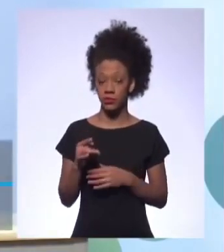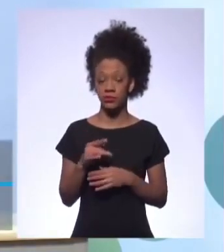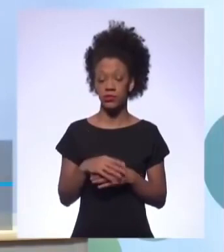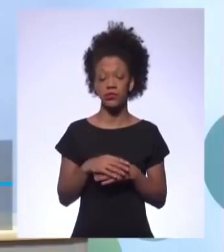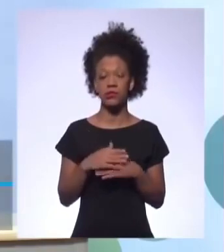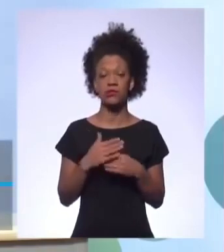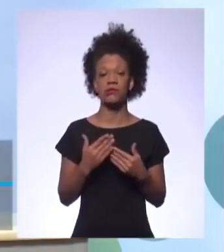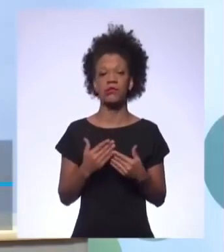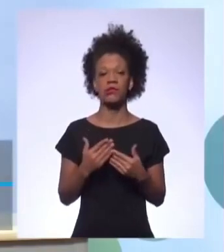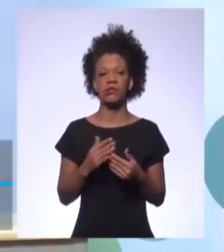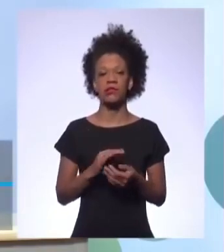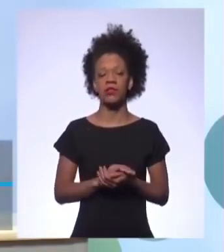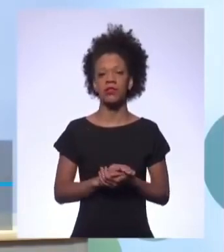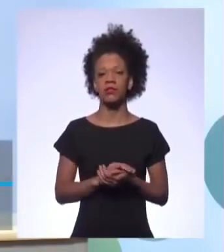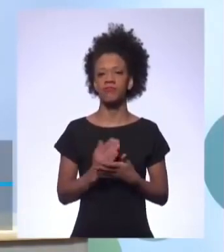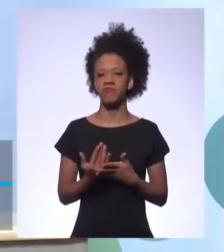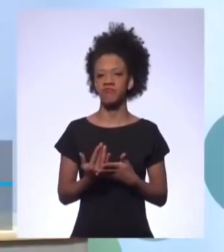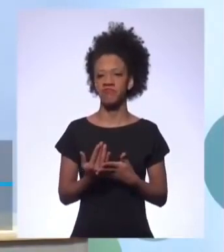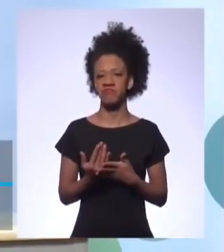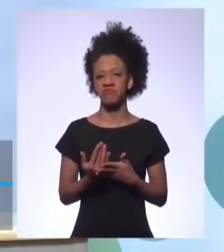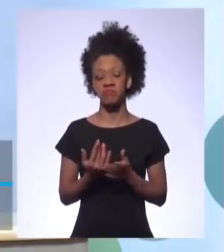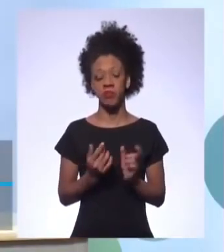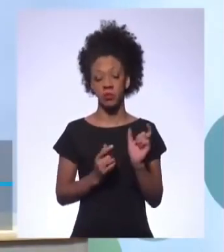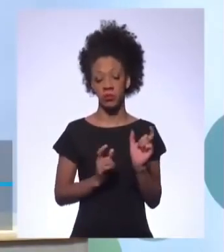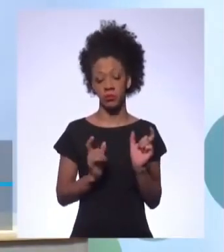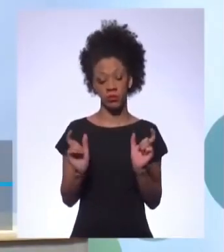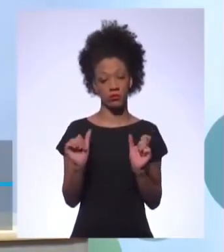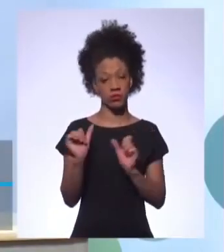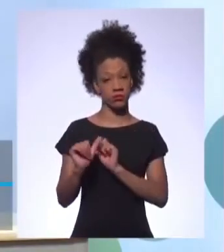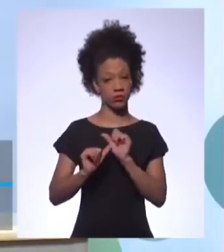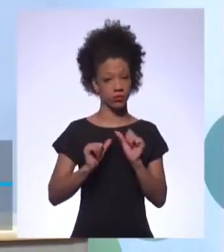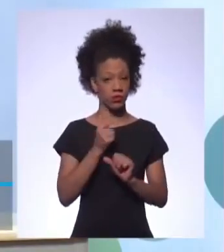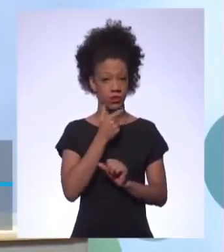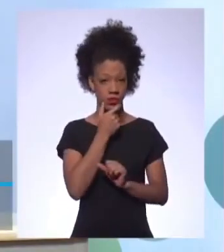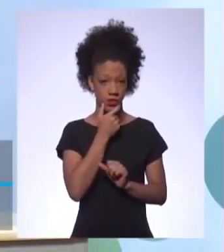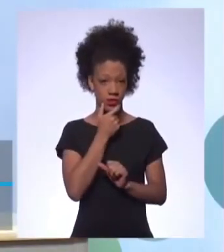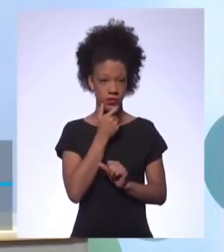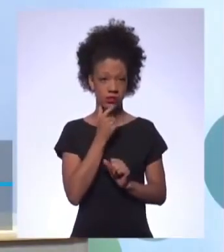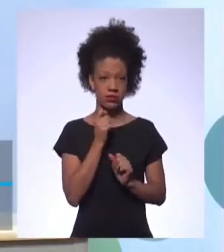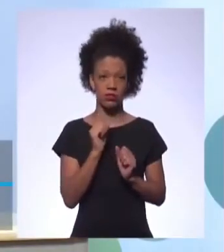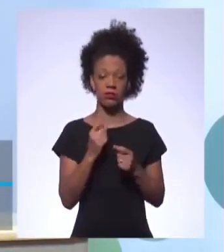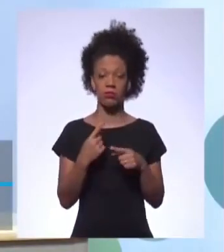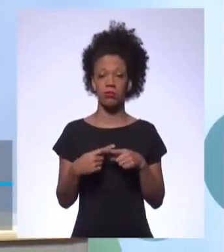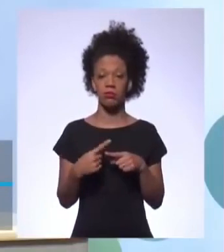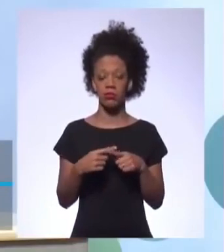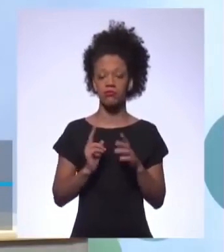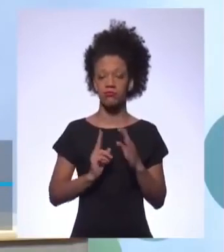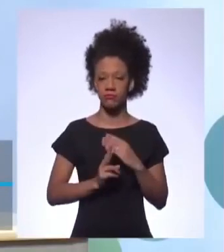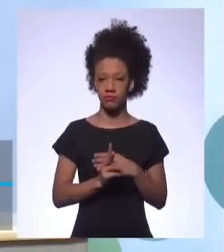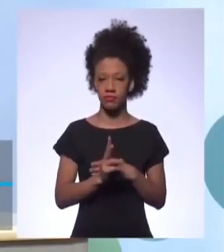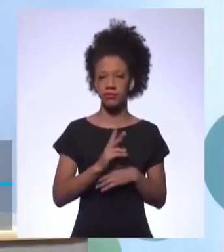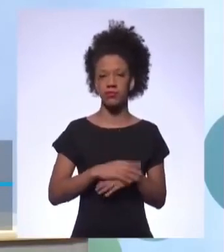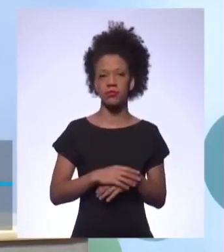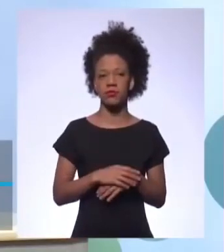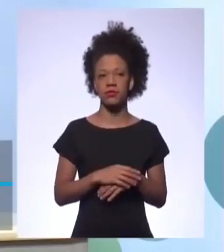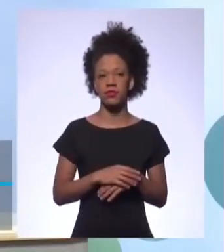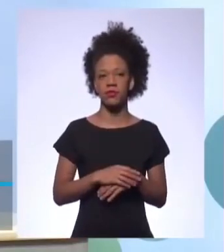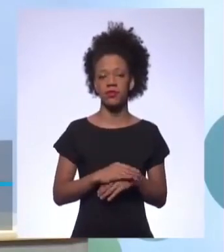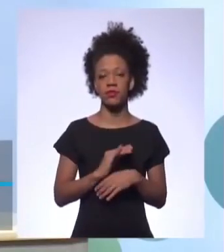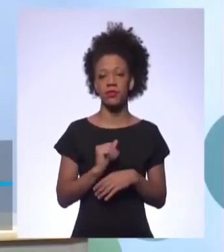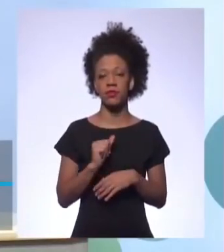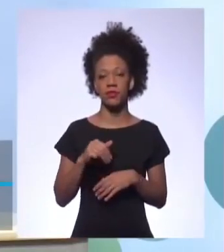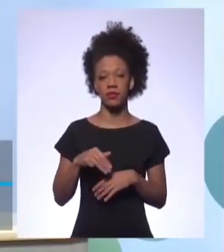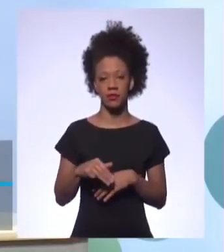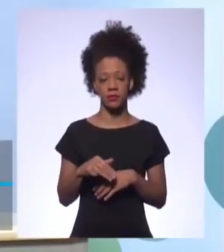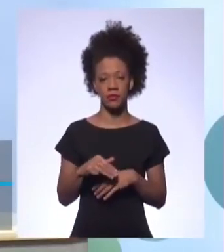de colocar I have 11 years old, você poderia falar I am 11 years old, né? Porque a gente, idade, né, Antônia? A gente sempre coloca am em vez